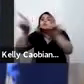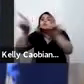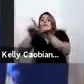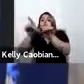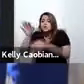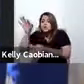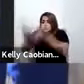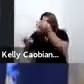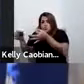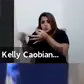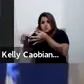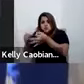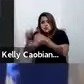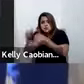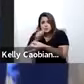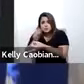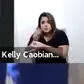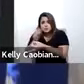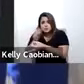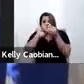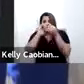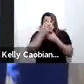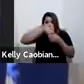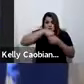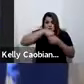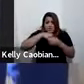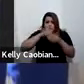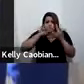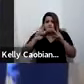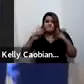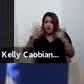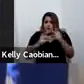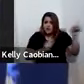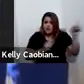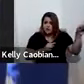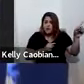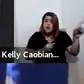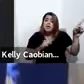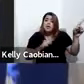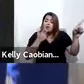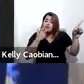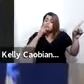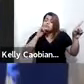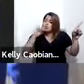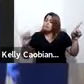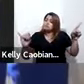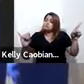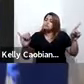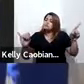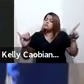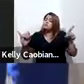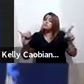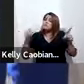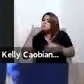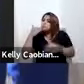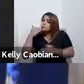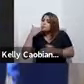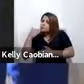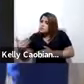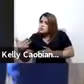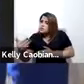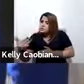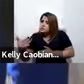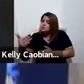José dos Pinhais, ela acatasse o pedido de nulidade dessa demissão